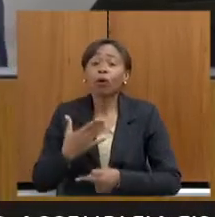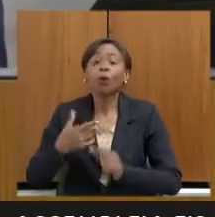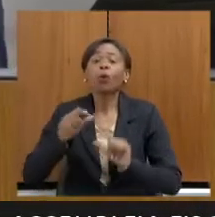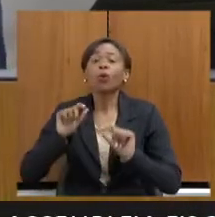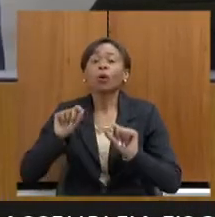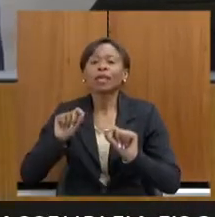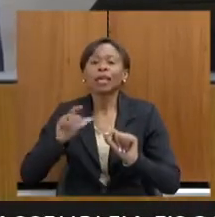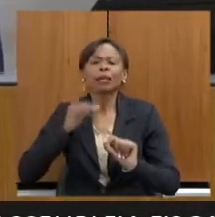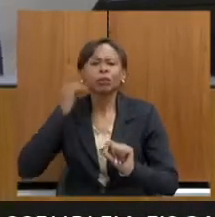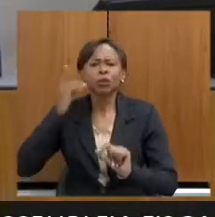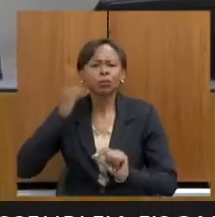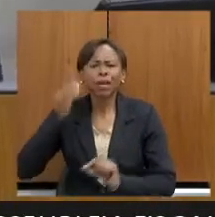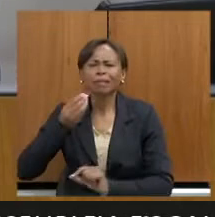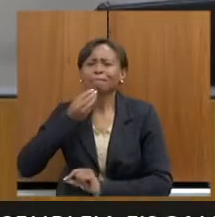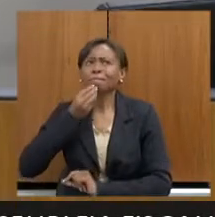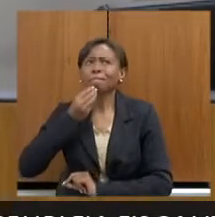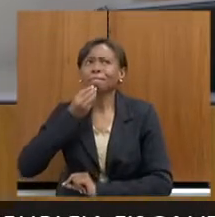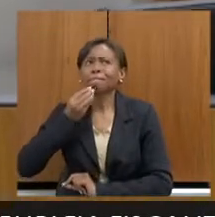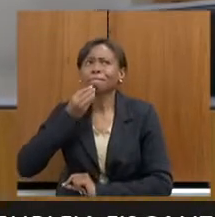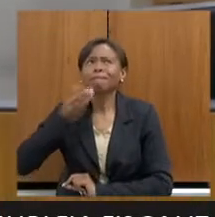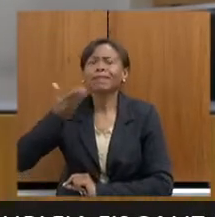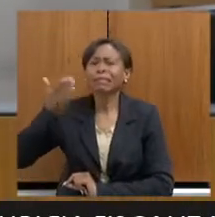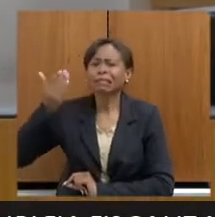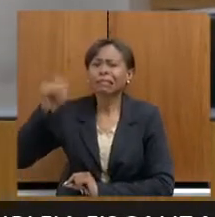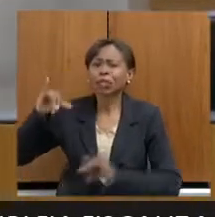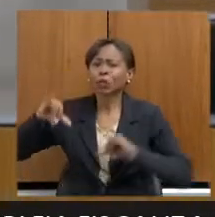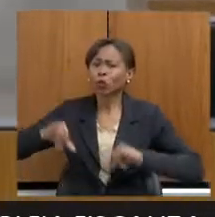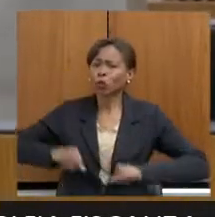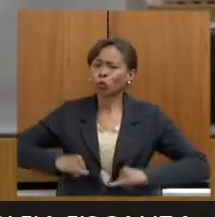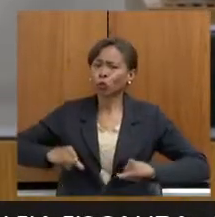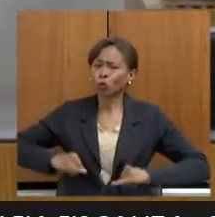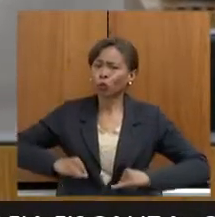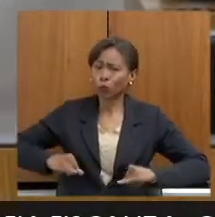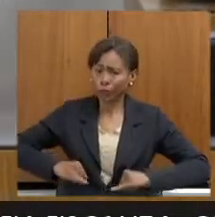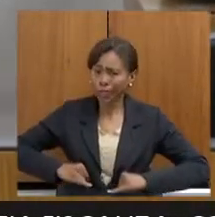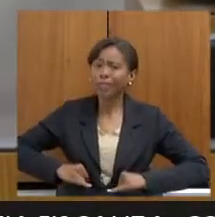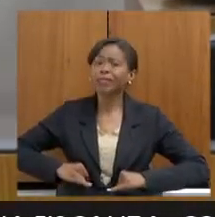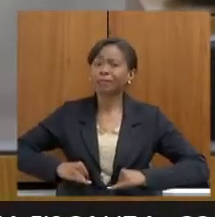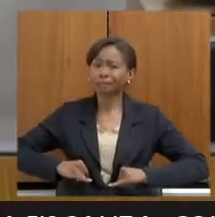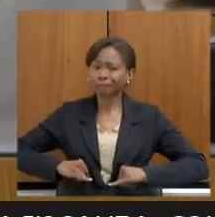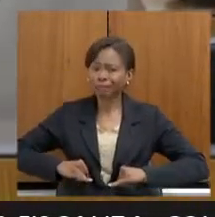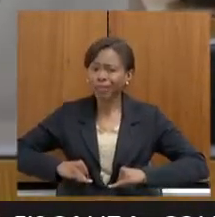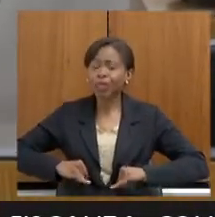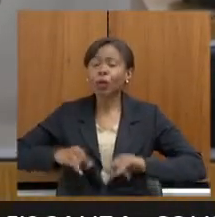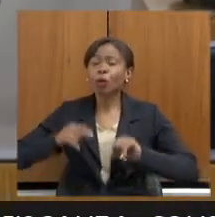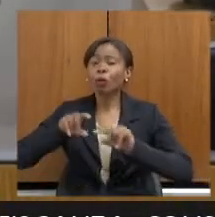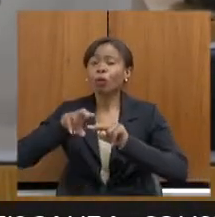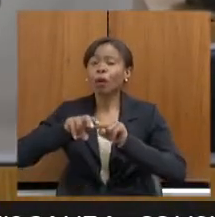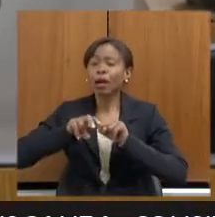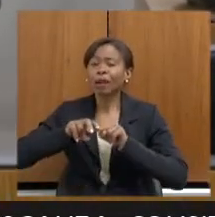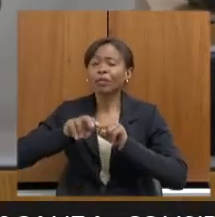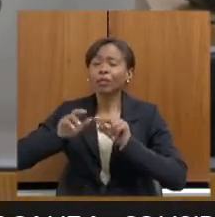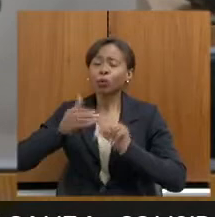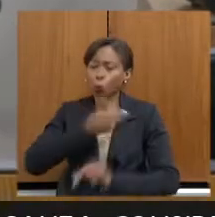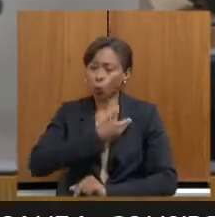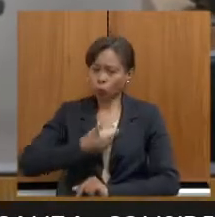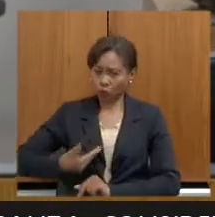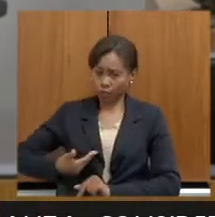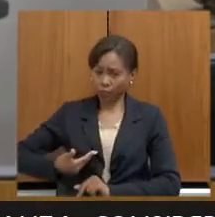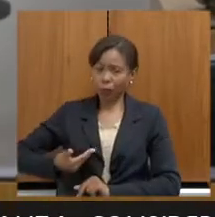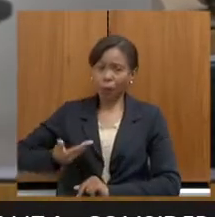viveram vivenciaram e sofreram na no na administração passada